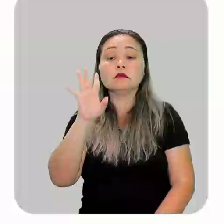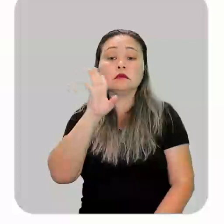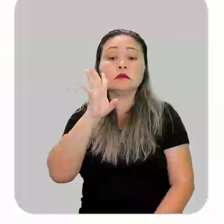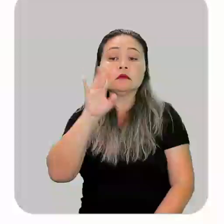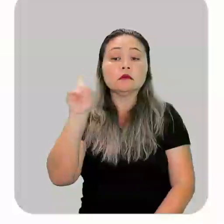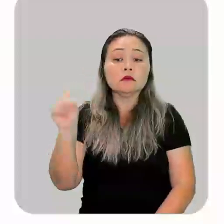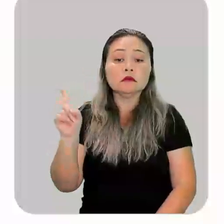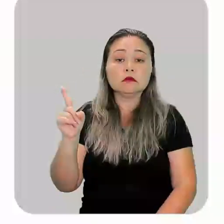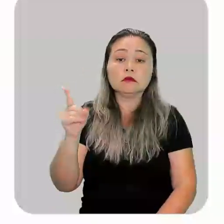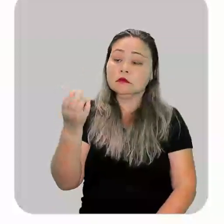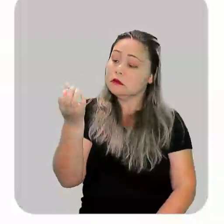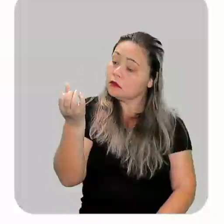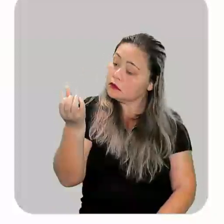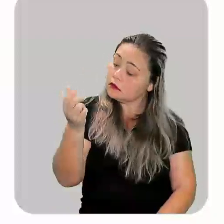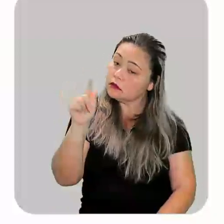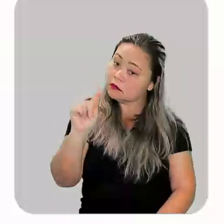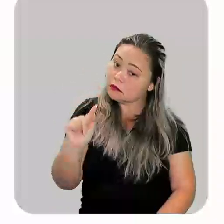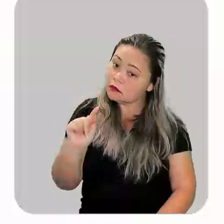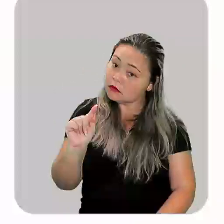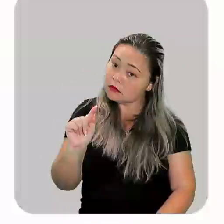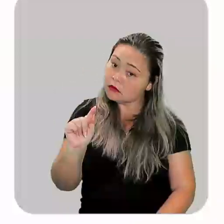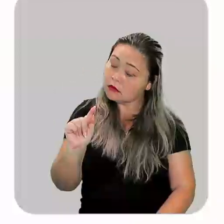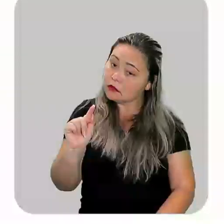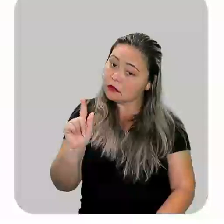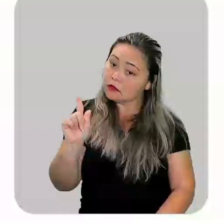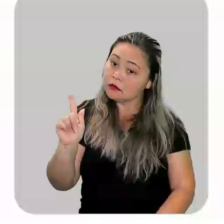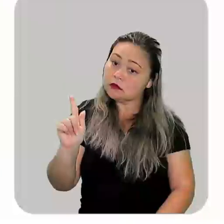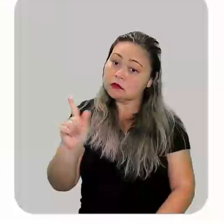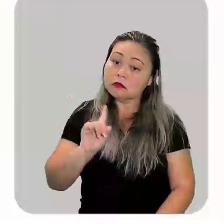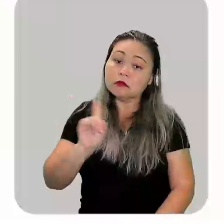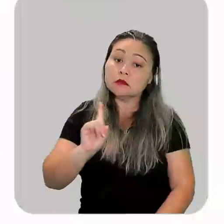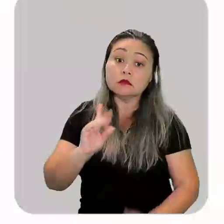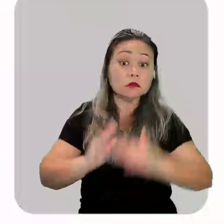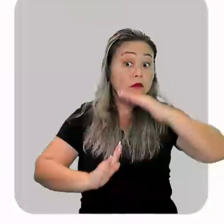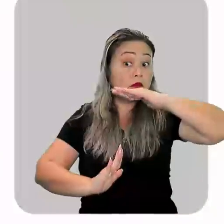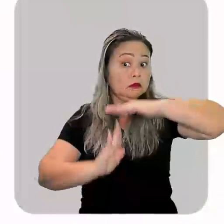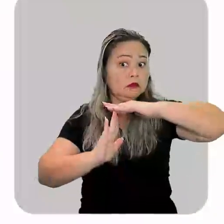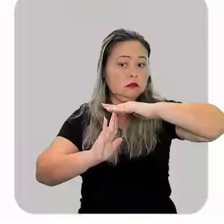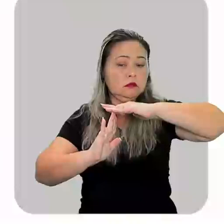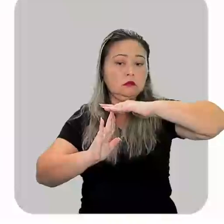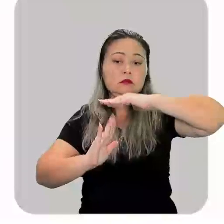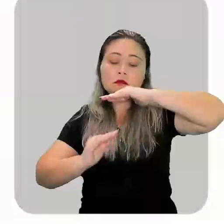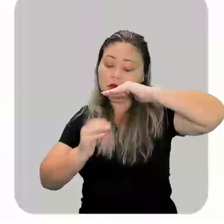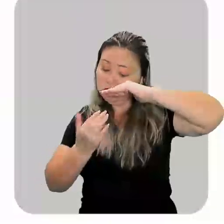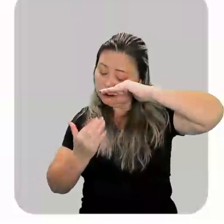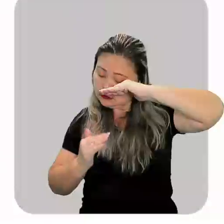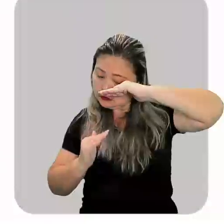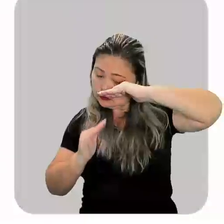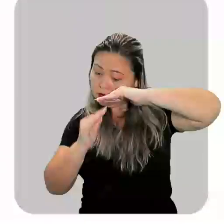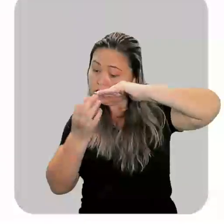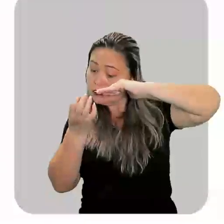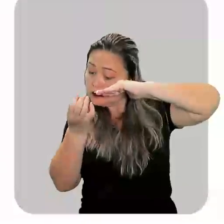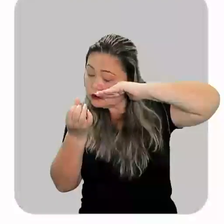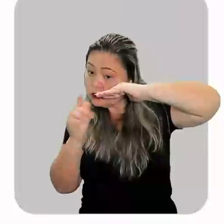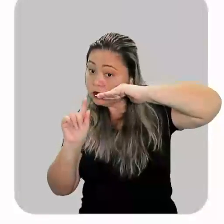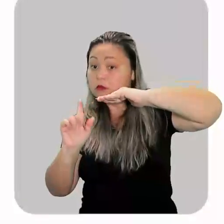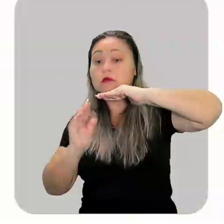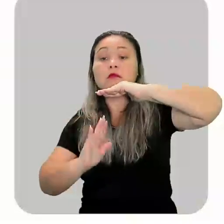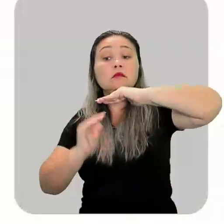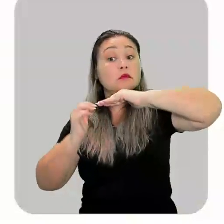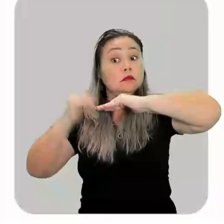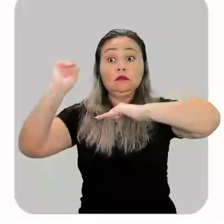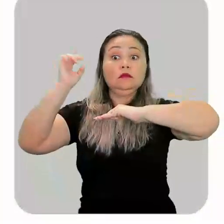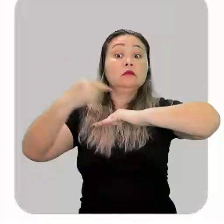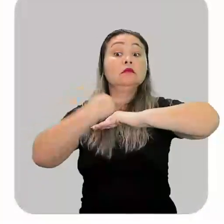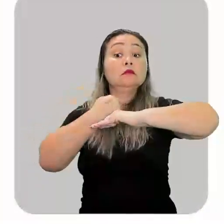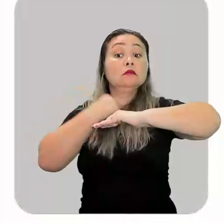aqui, né, que 6 gramas é o que não se deve ultrapassar, né? Não deve ultrapassar 6 gramas diárias. Primeiro a